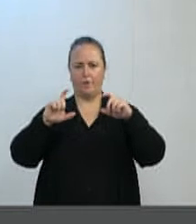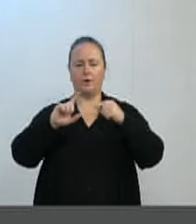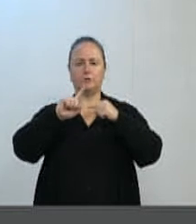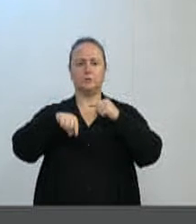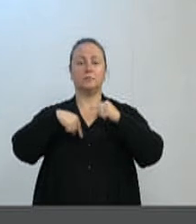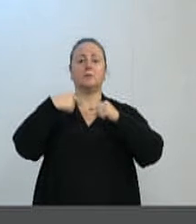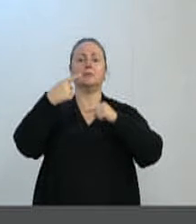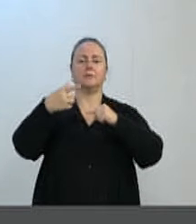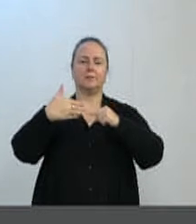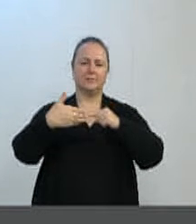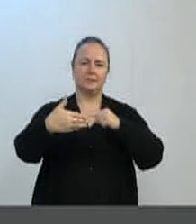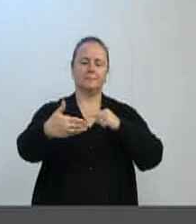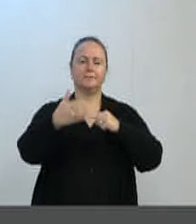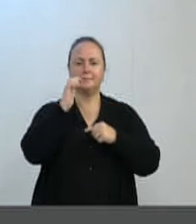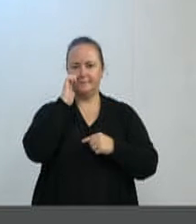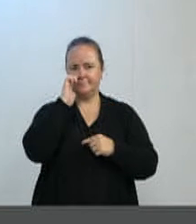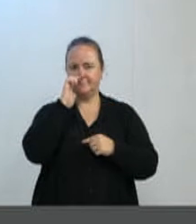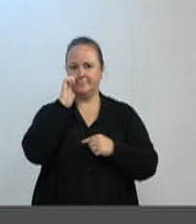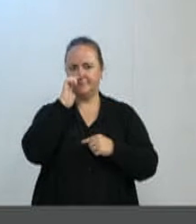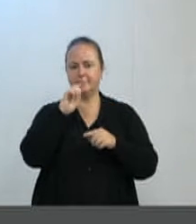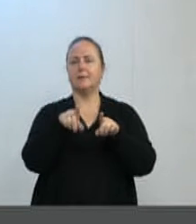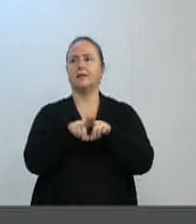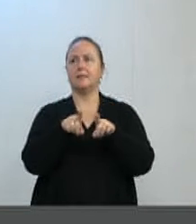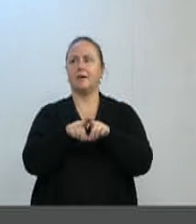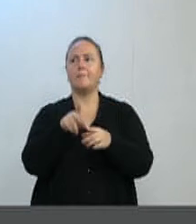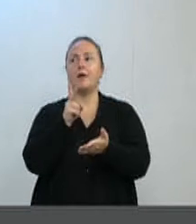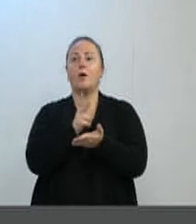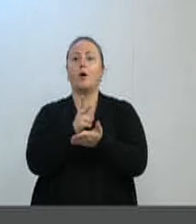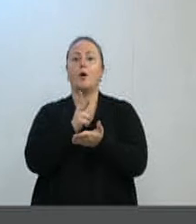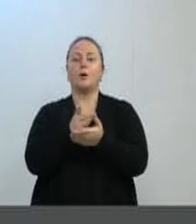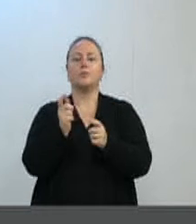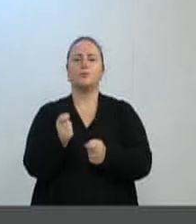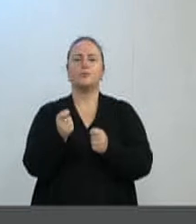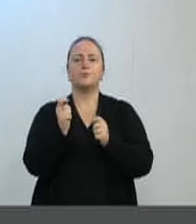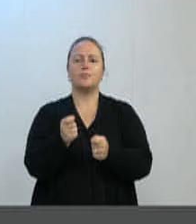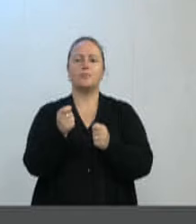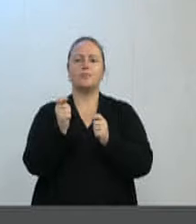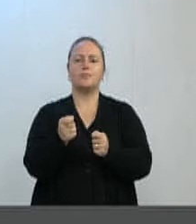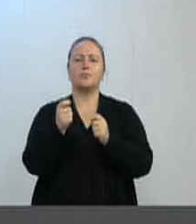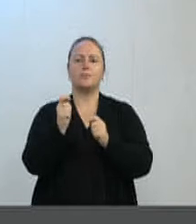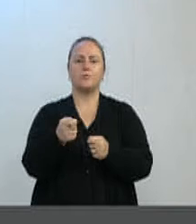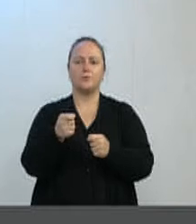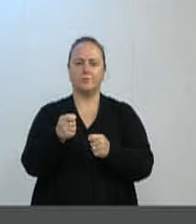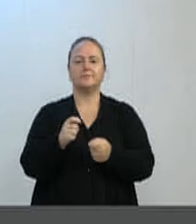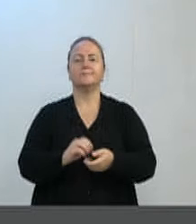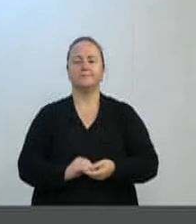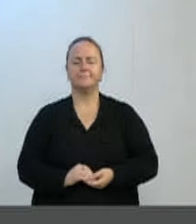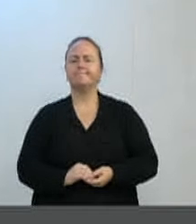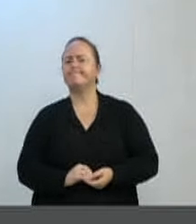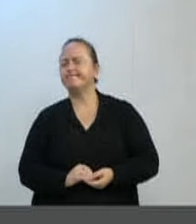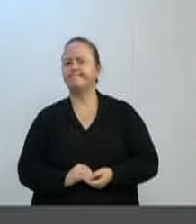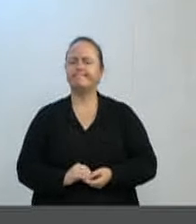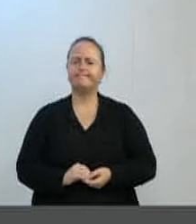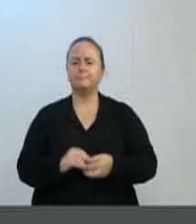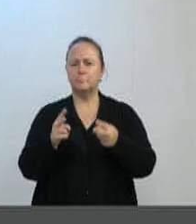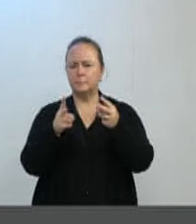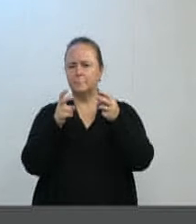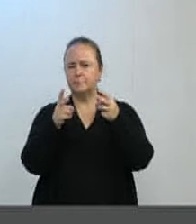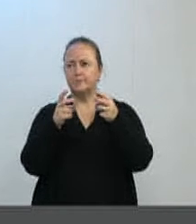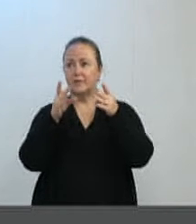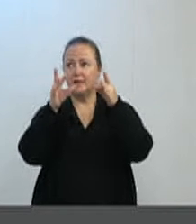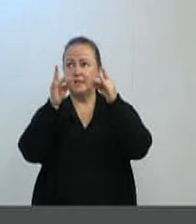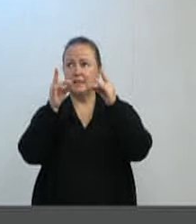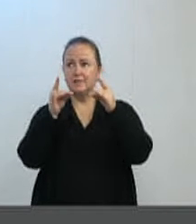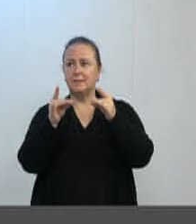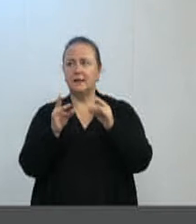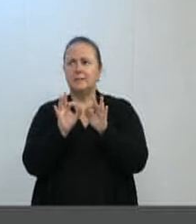mais adiante, mas ainda no tempo das carroças, né, que eu encontrei pequenos detalhes daqueles